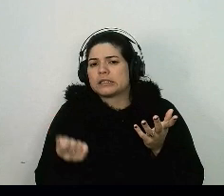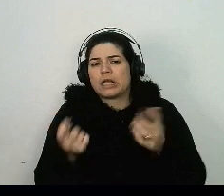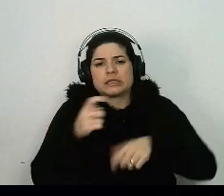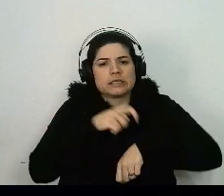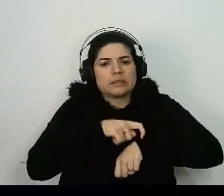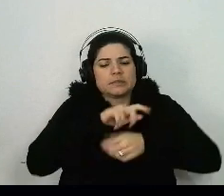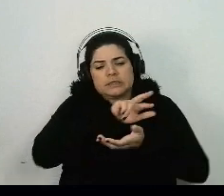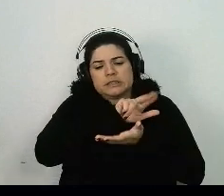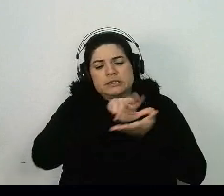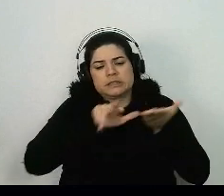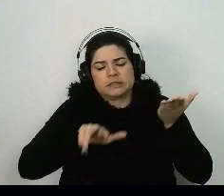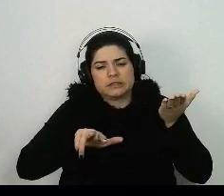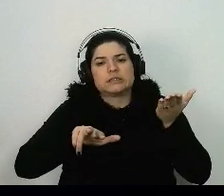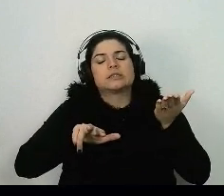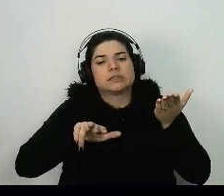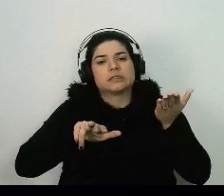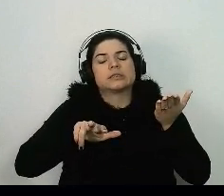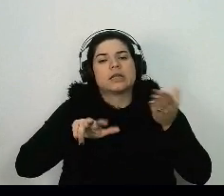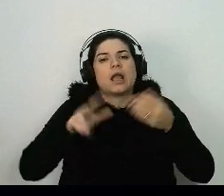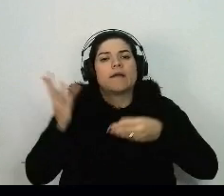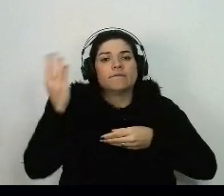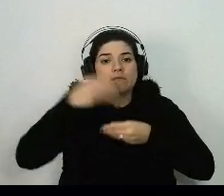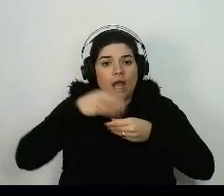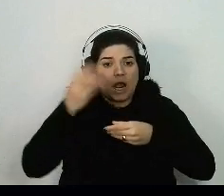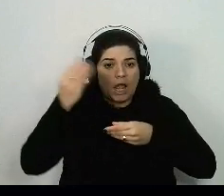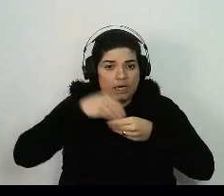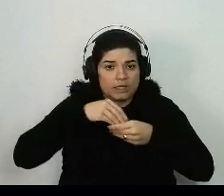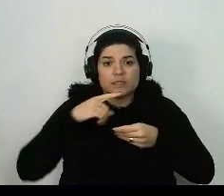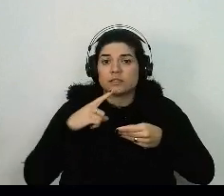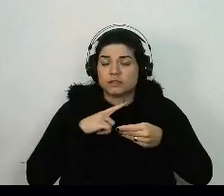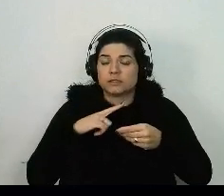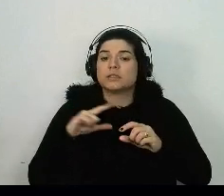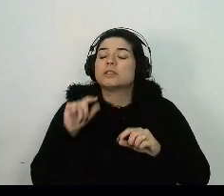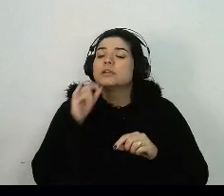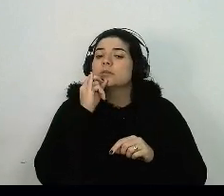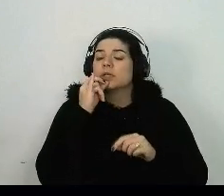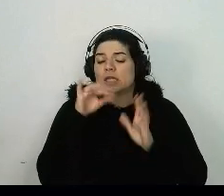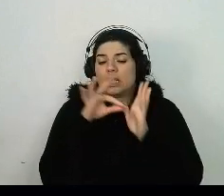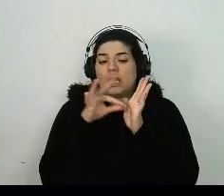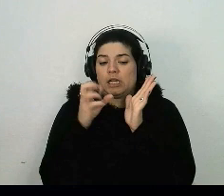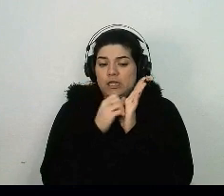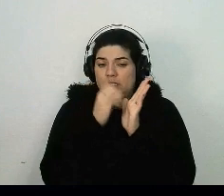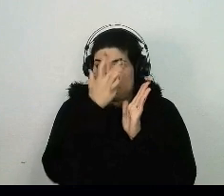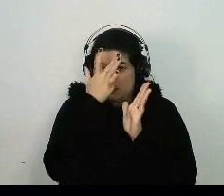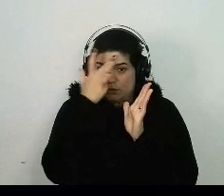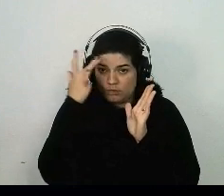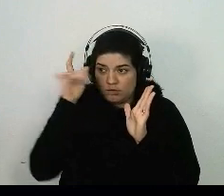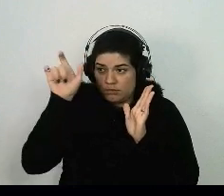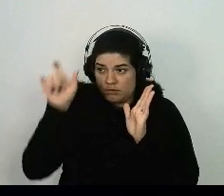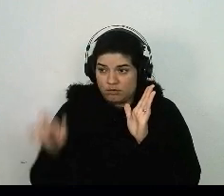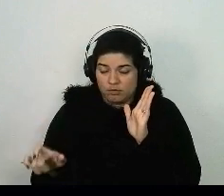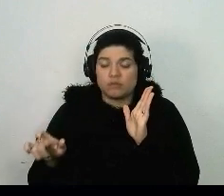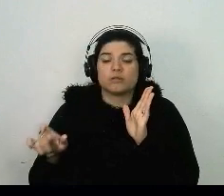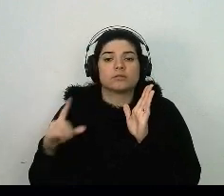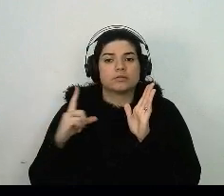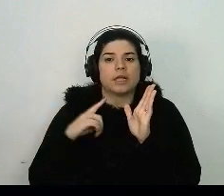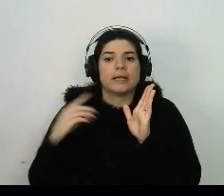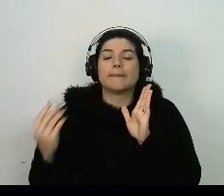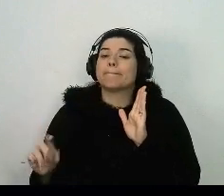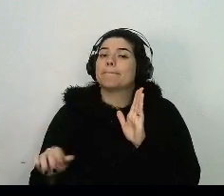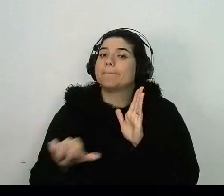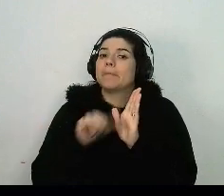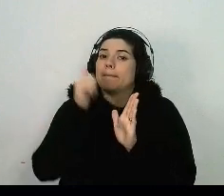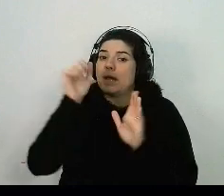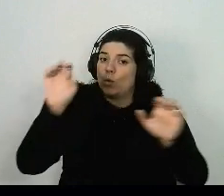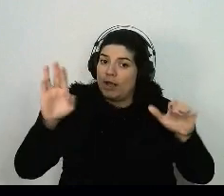que eu queira. Então, voltando lá naquele cadastro, então eu tenho lá o cadastro da pessoa. Iniciou o cadastro, é o meu primeiro evento. Cadastro concluído, o